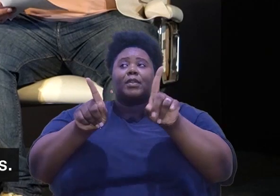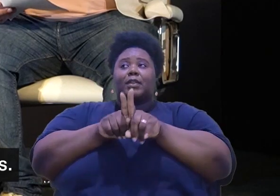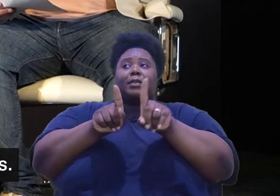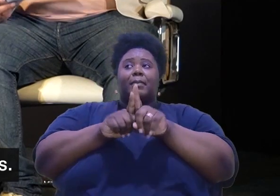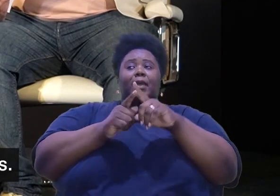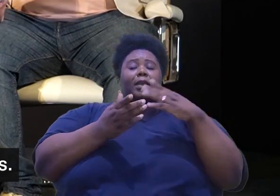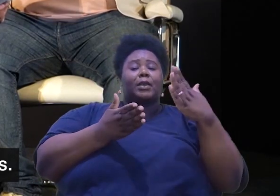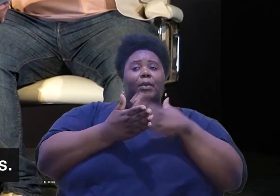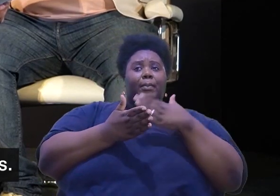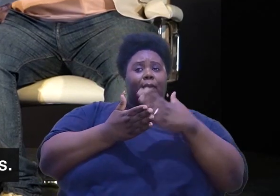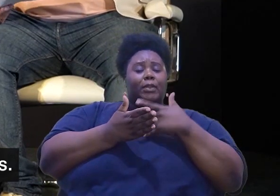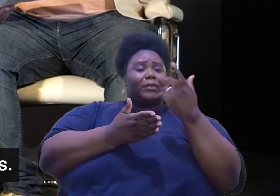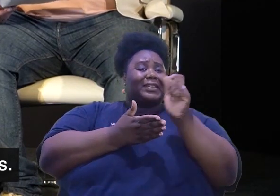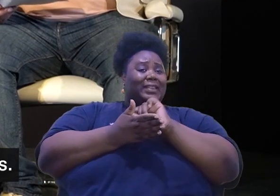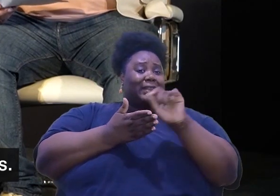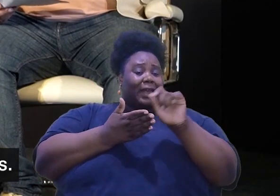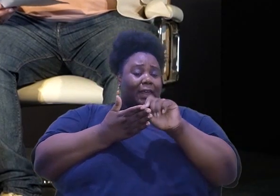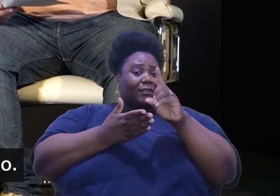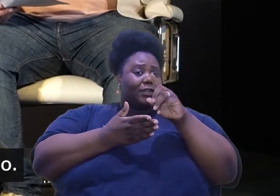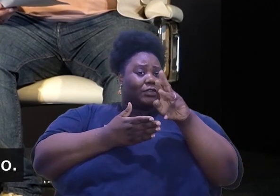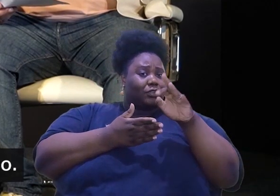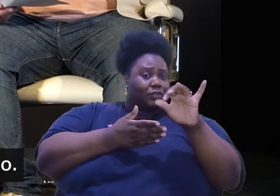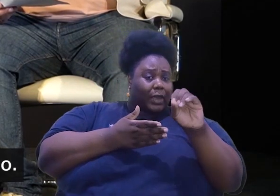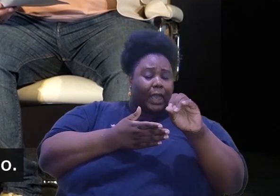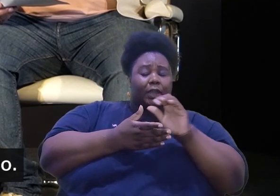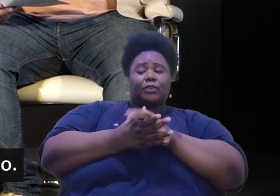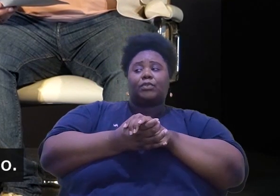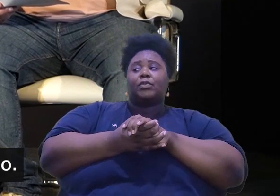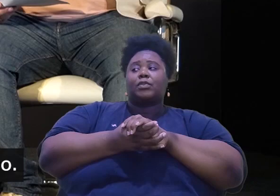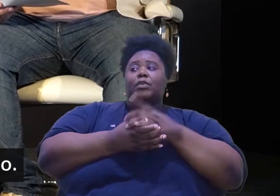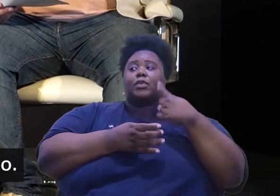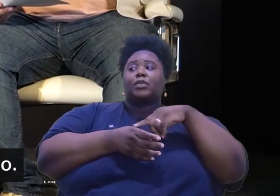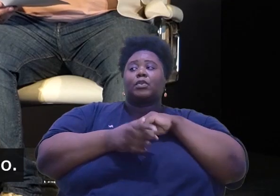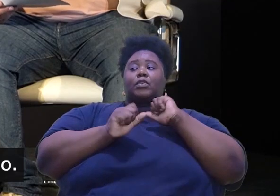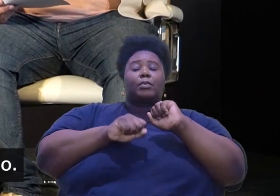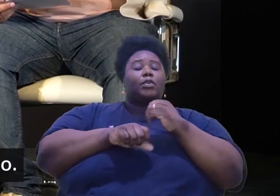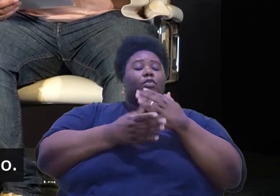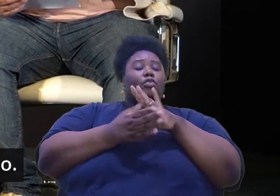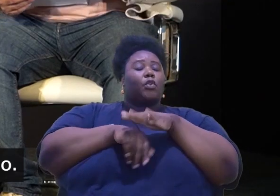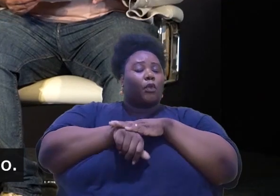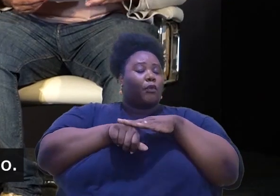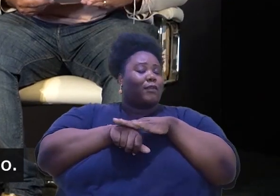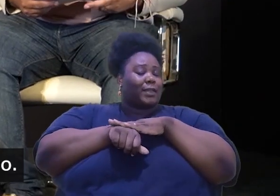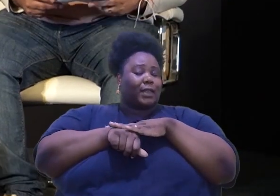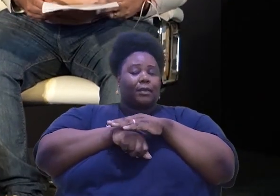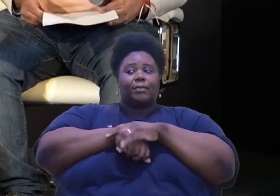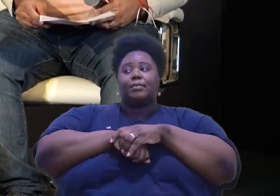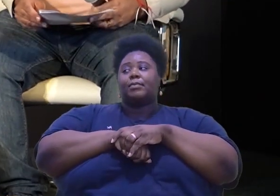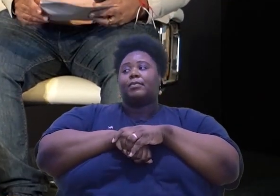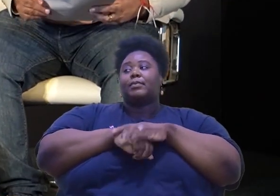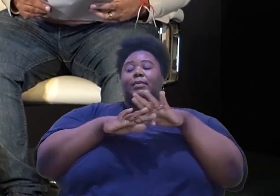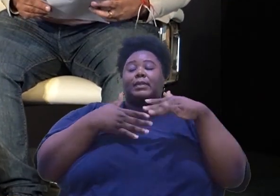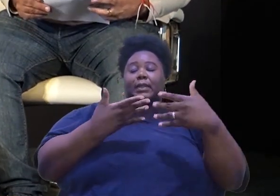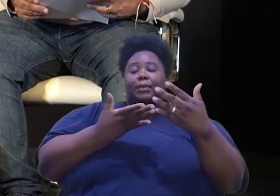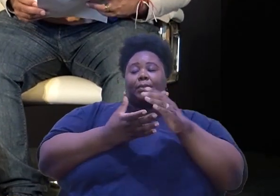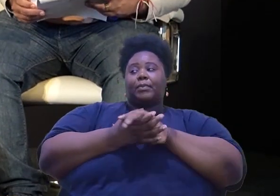livro, escrevendo diários, né? Então, acho que a gente podia pensar isso. Tá.